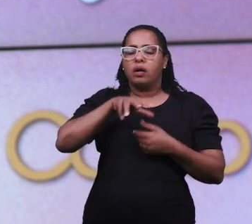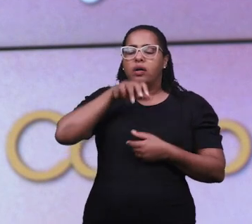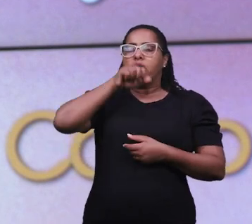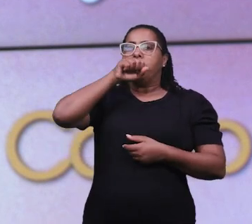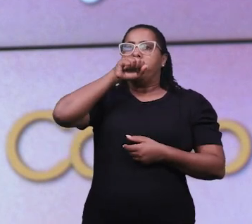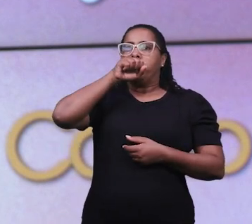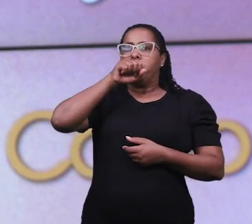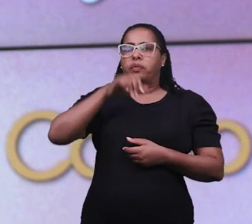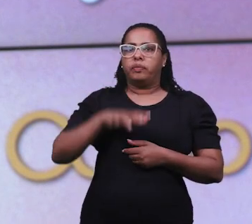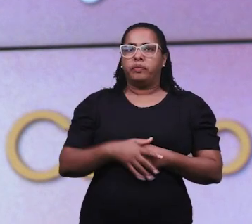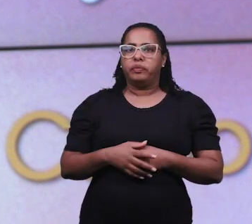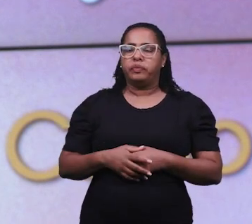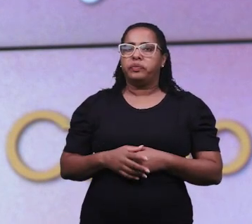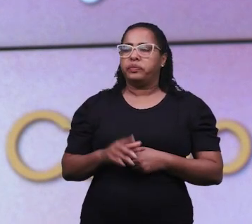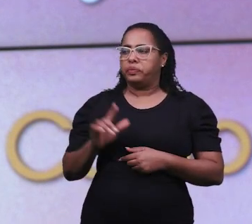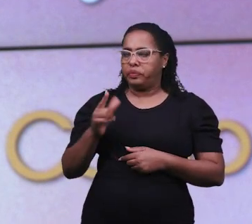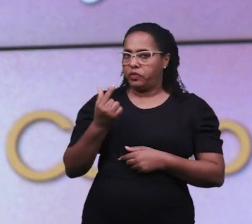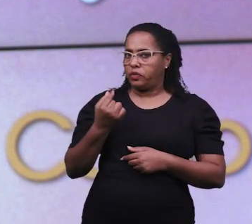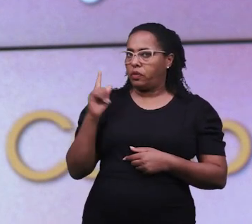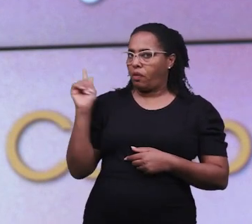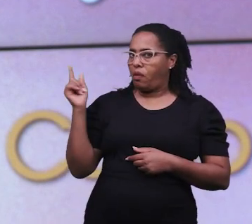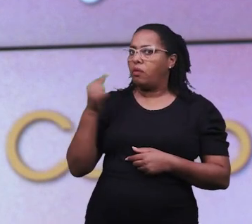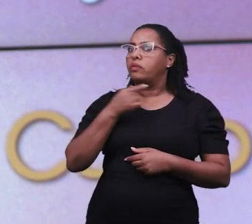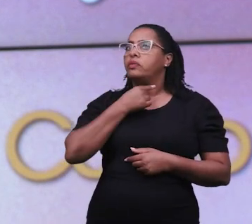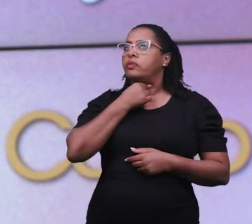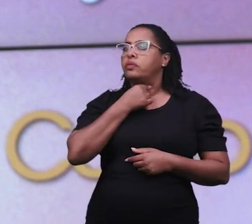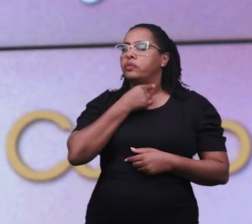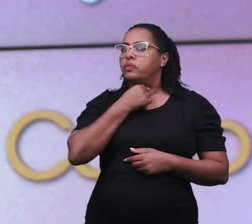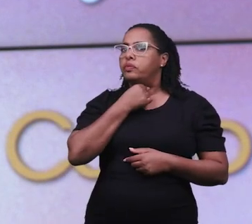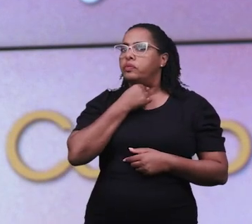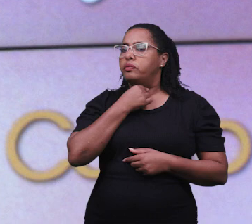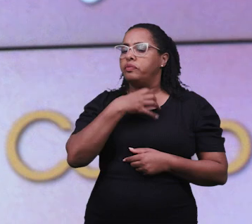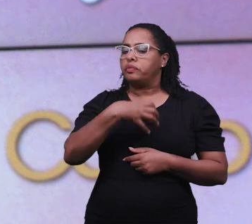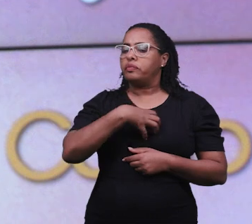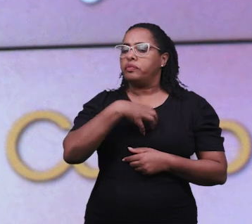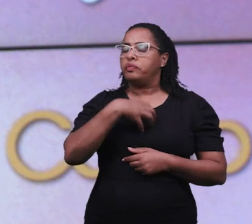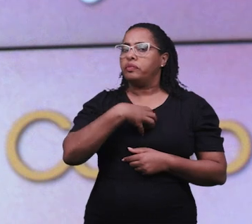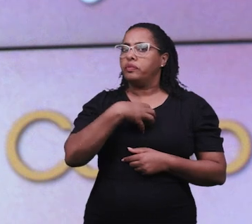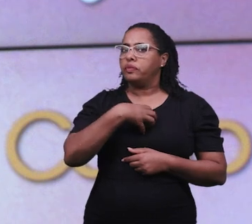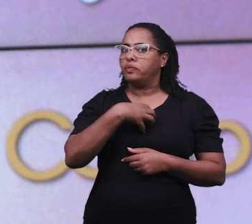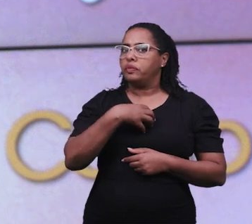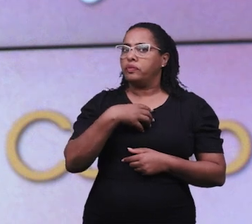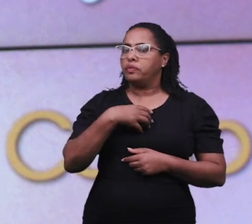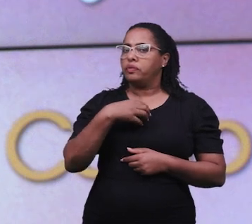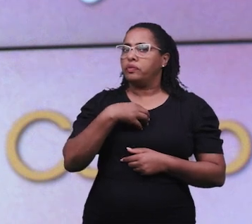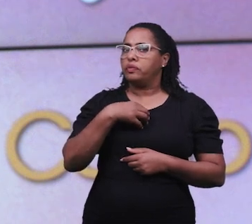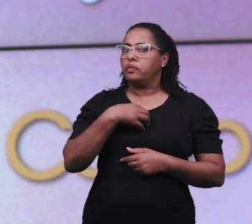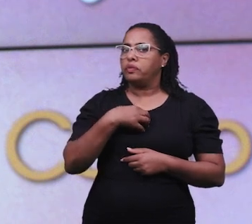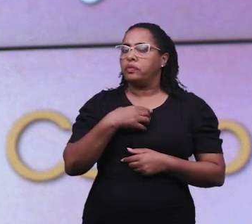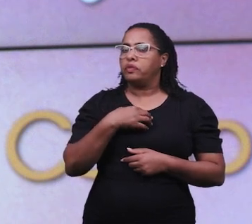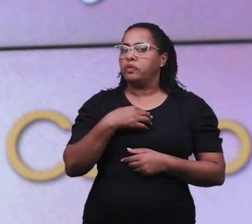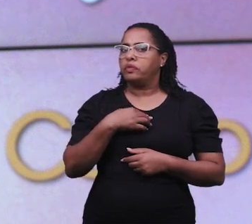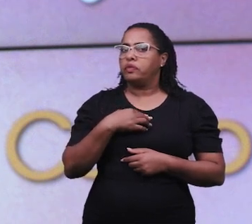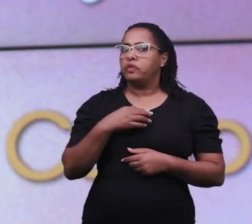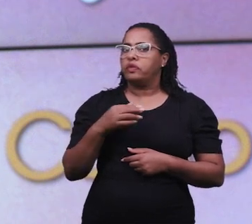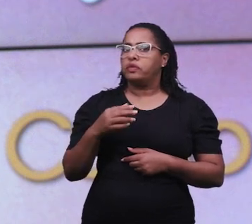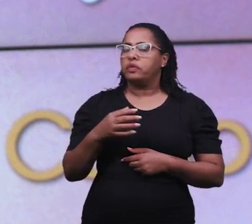você também coloque a mão na laringe, no pescoço, para sentir a